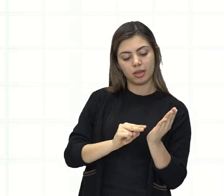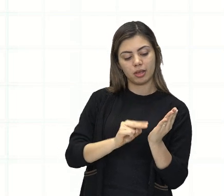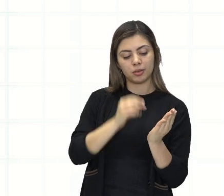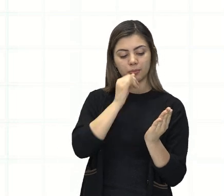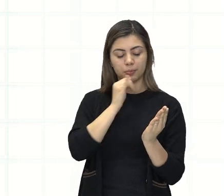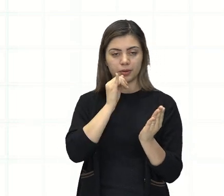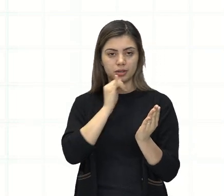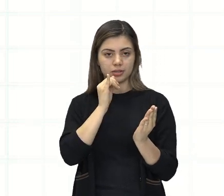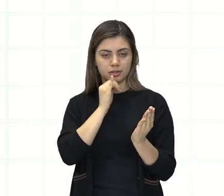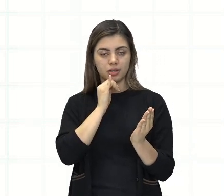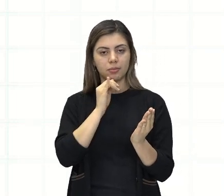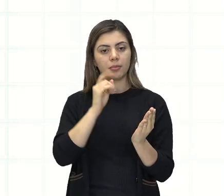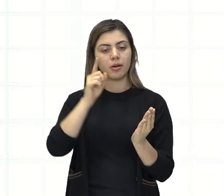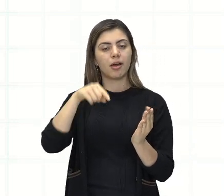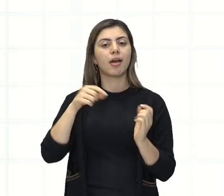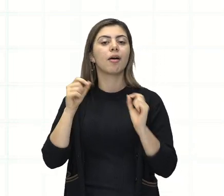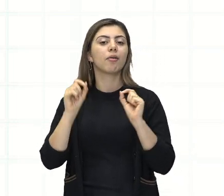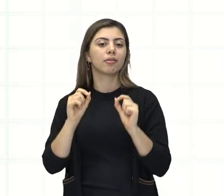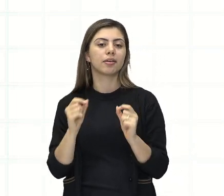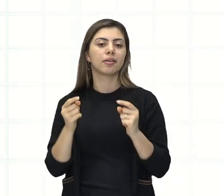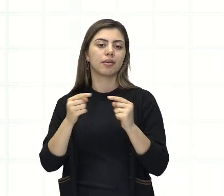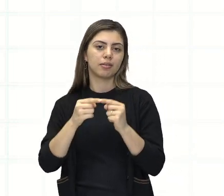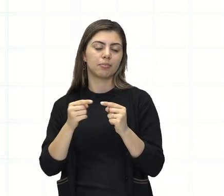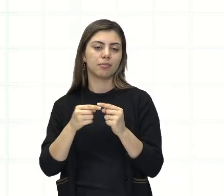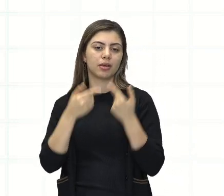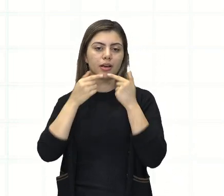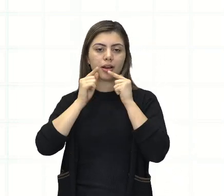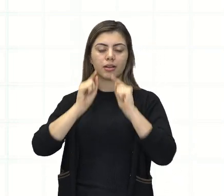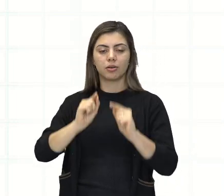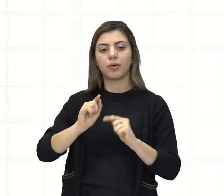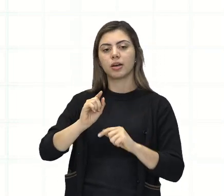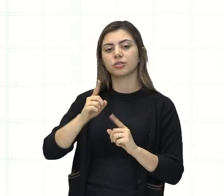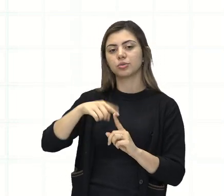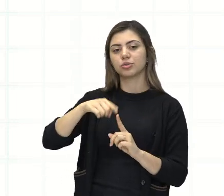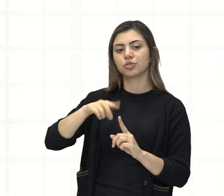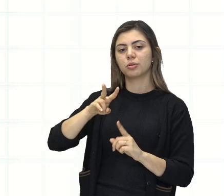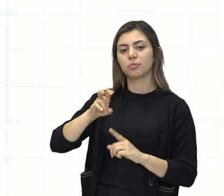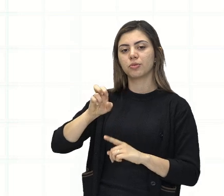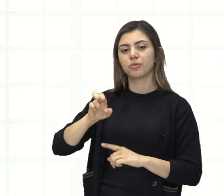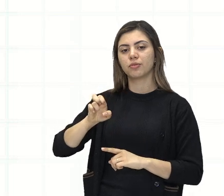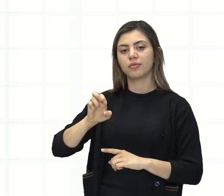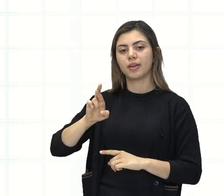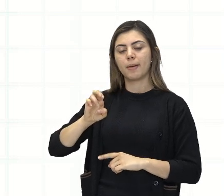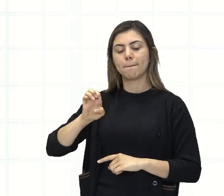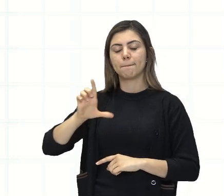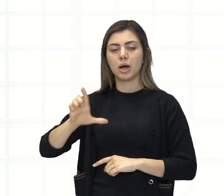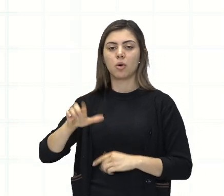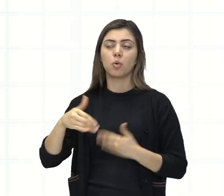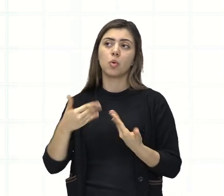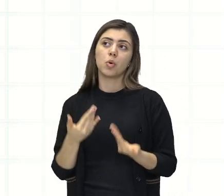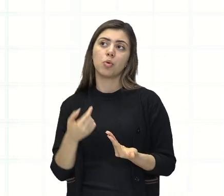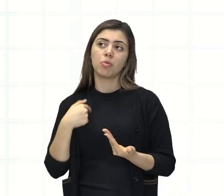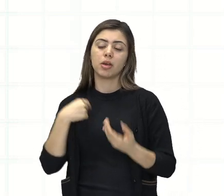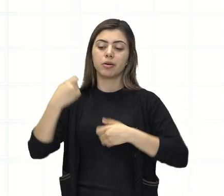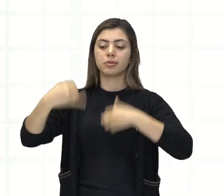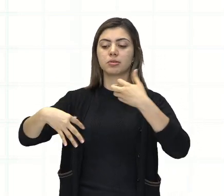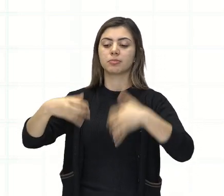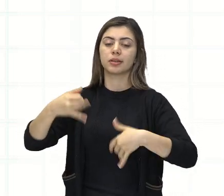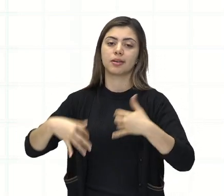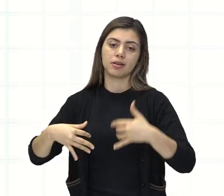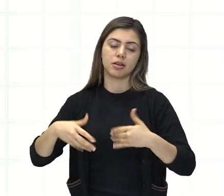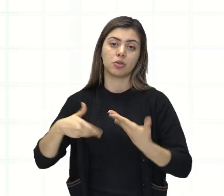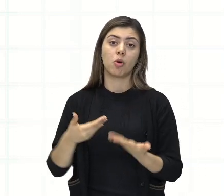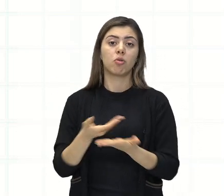conceito, estamos trabalhando a linguagem verbal. Quando a professora está explicando ou quando vocês